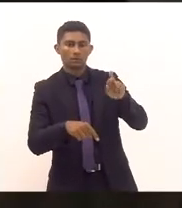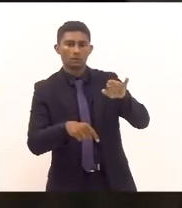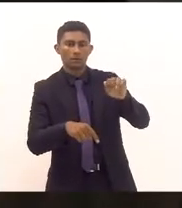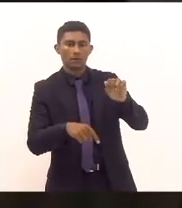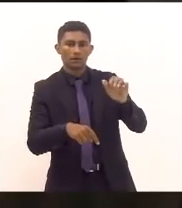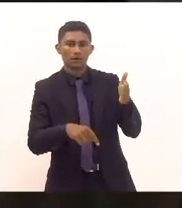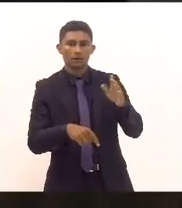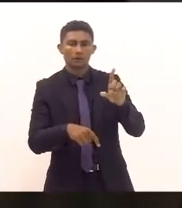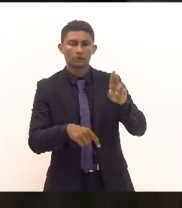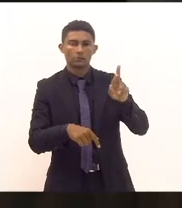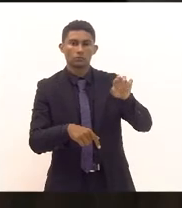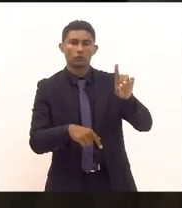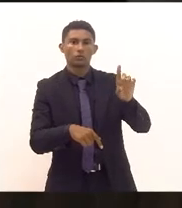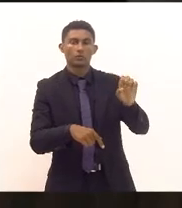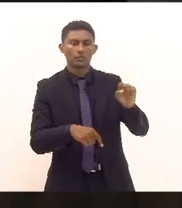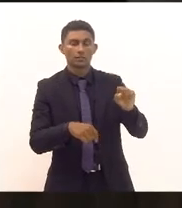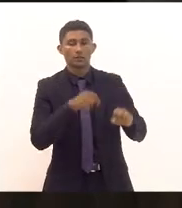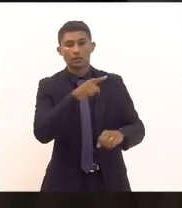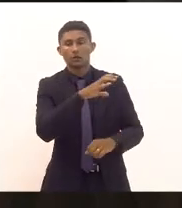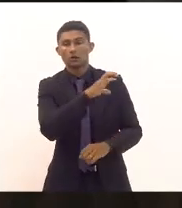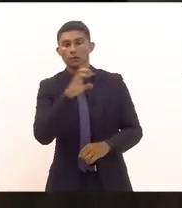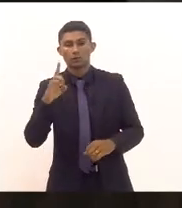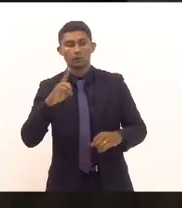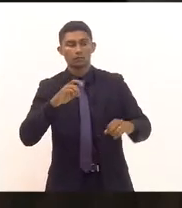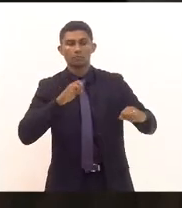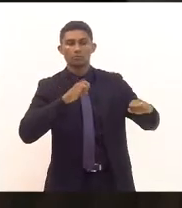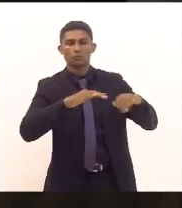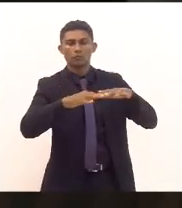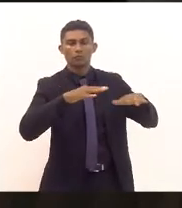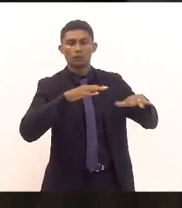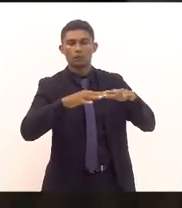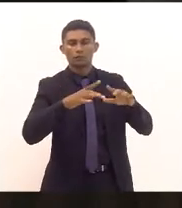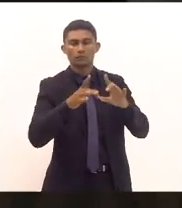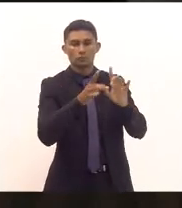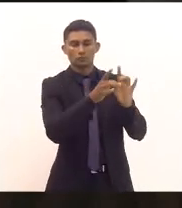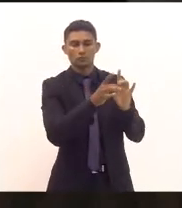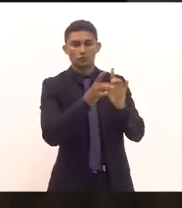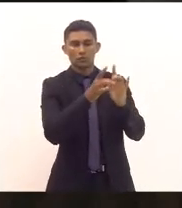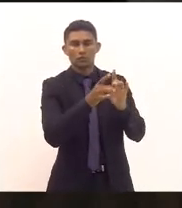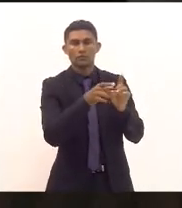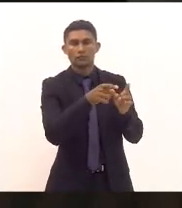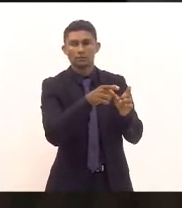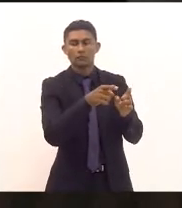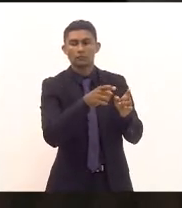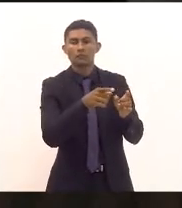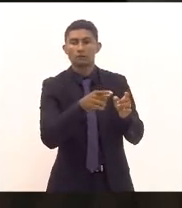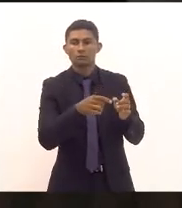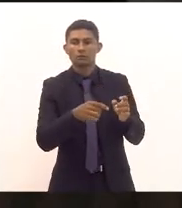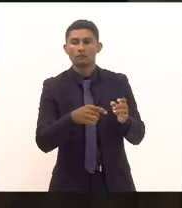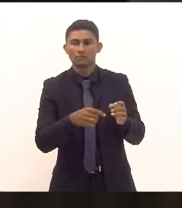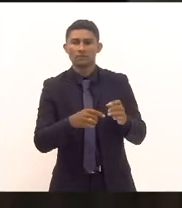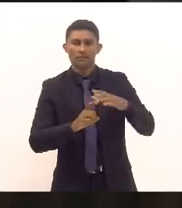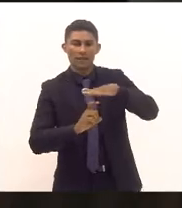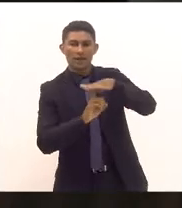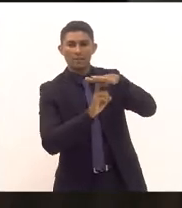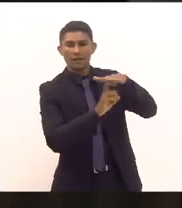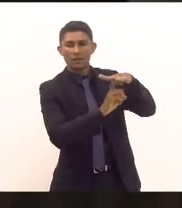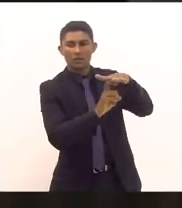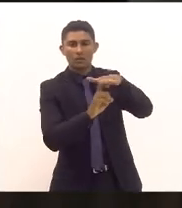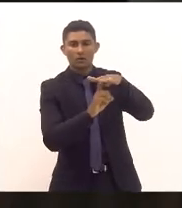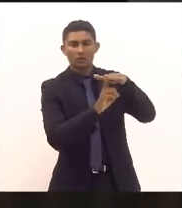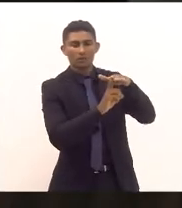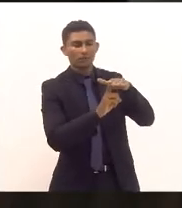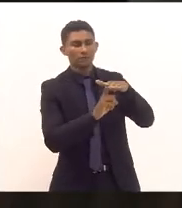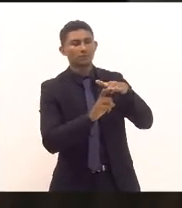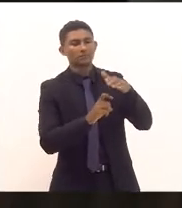que é coordenadora do movimento unido dos camelos Ou seja a Maria dos Camelôs Muito obrigado